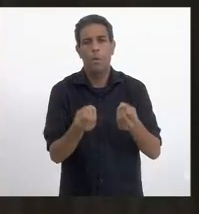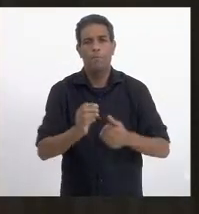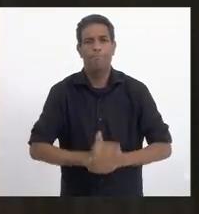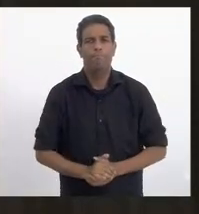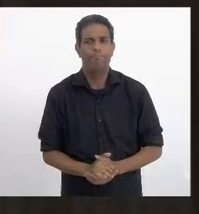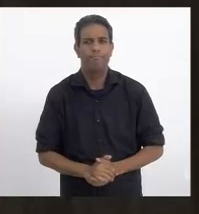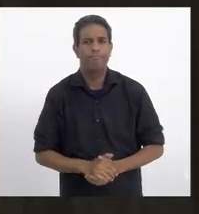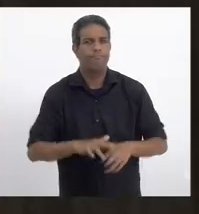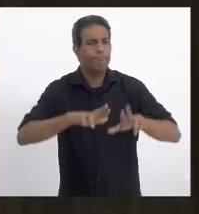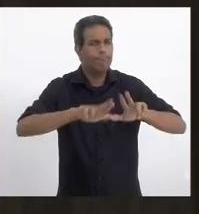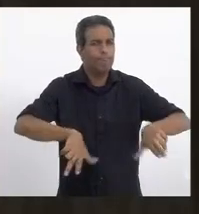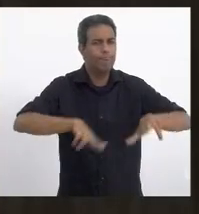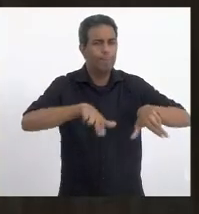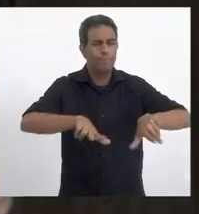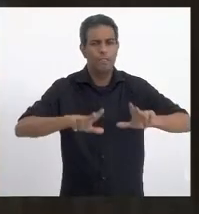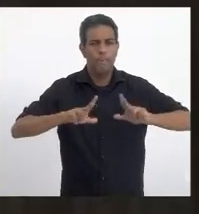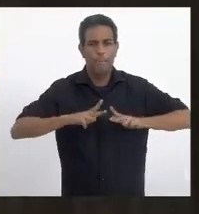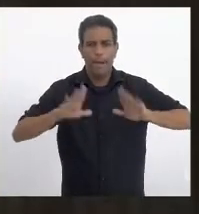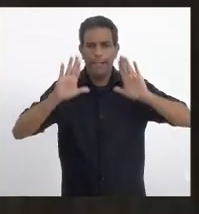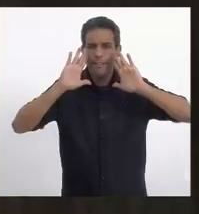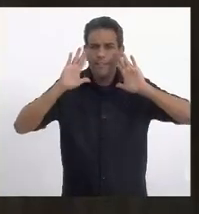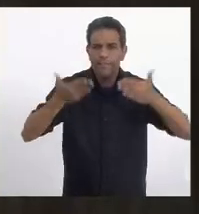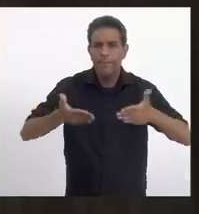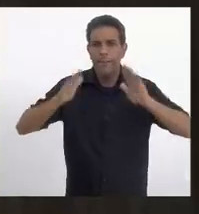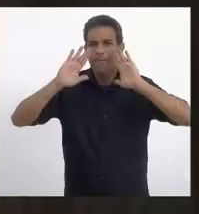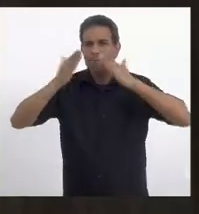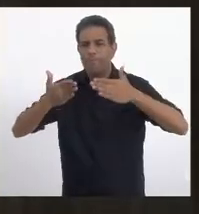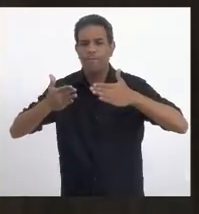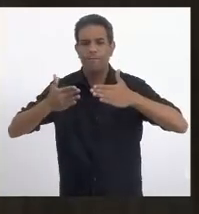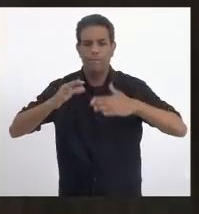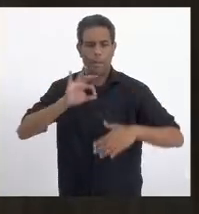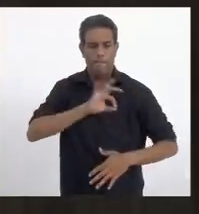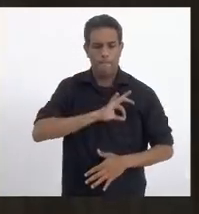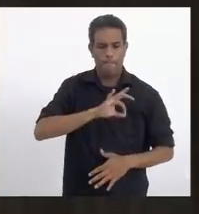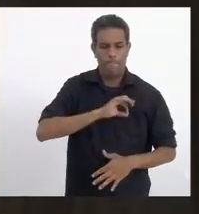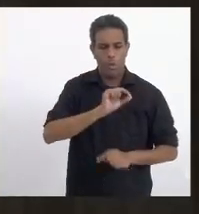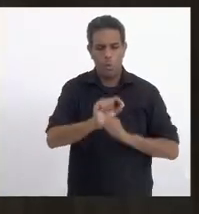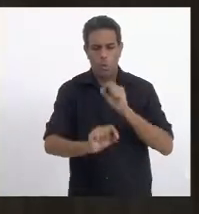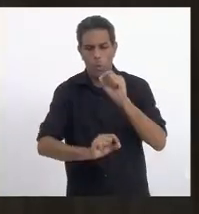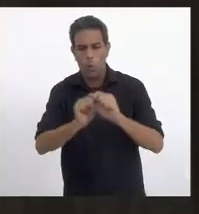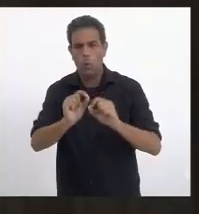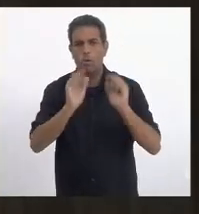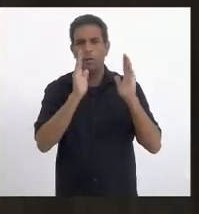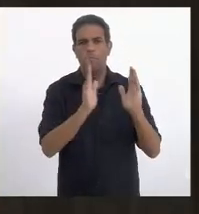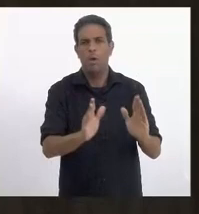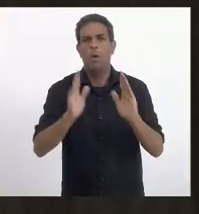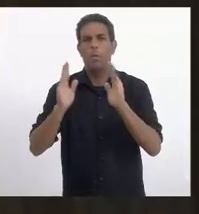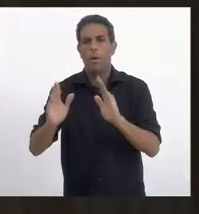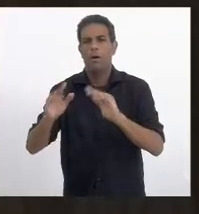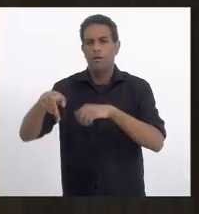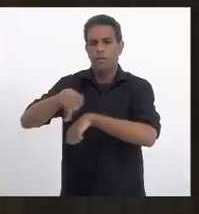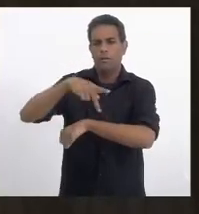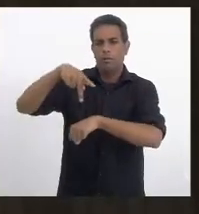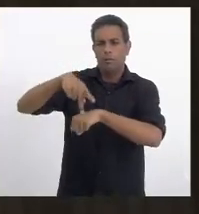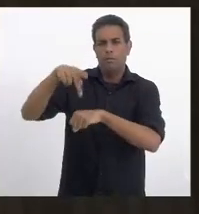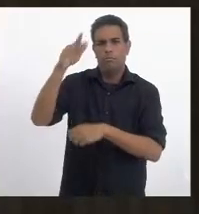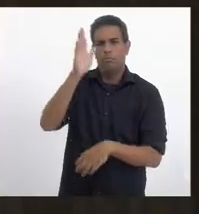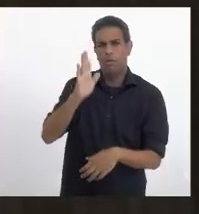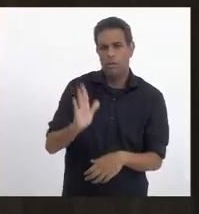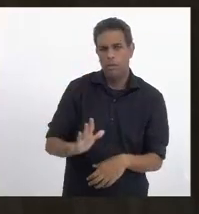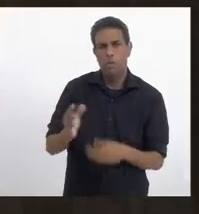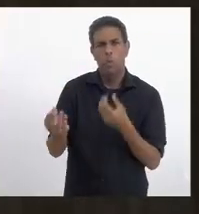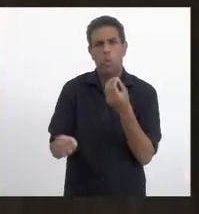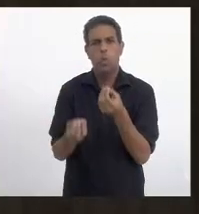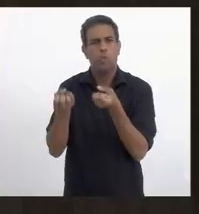e não dando a particularidade de cada polícia de cada corpo de bombeiros em um país como a dimensão